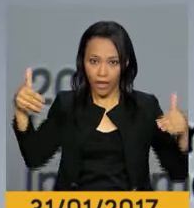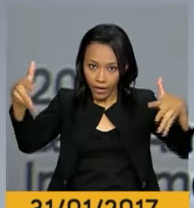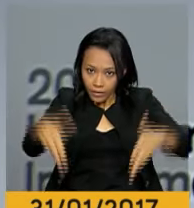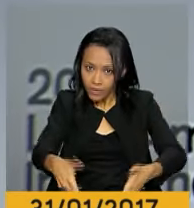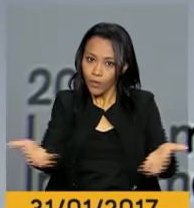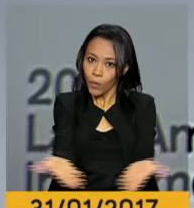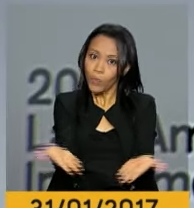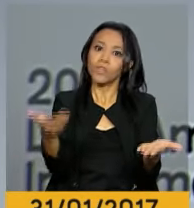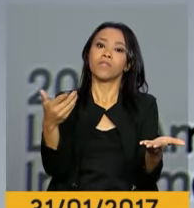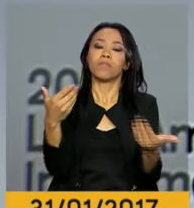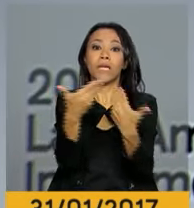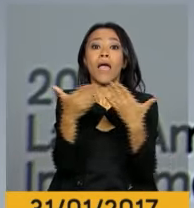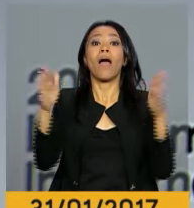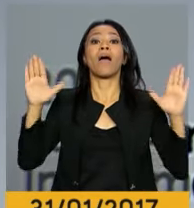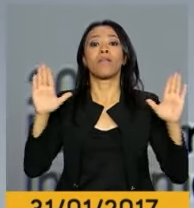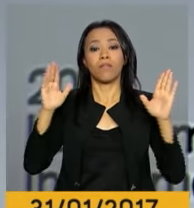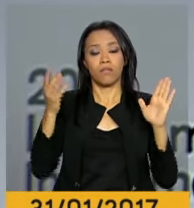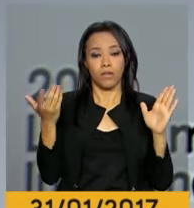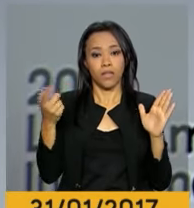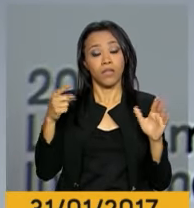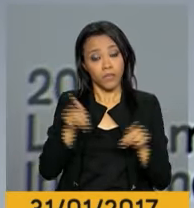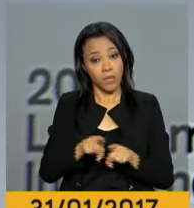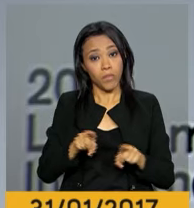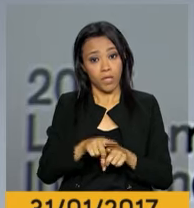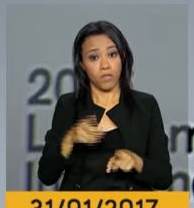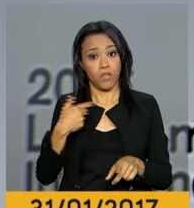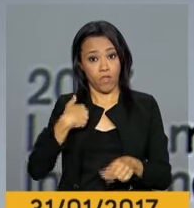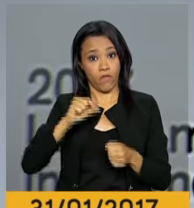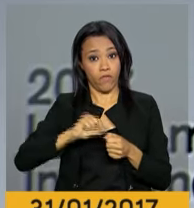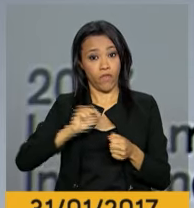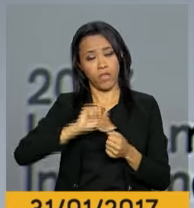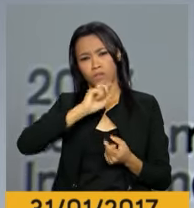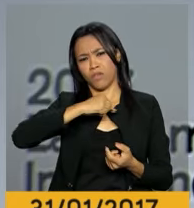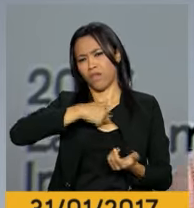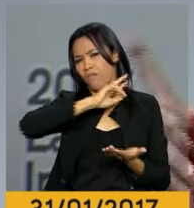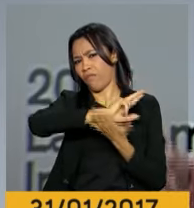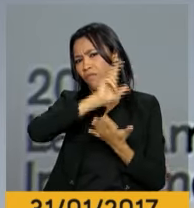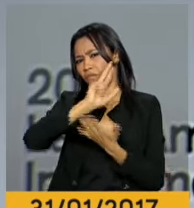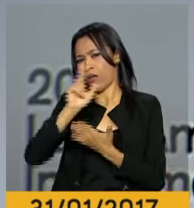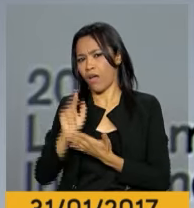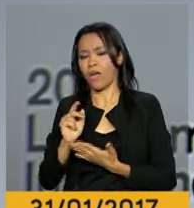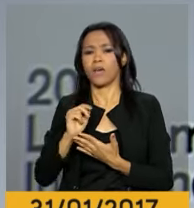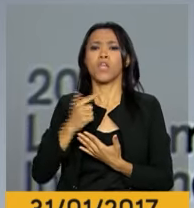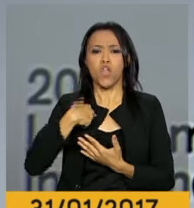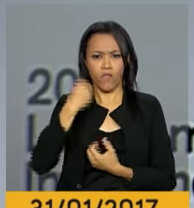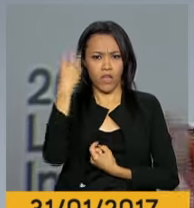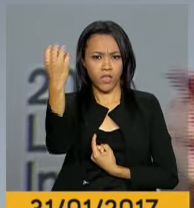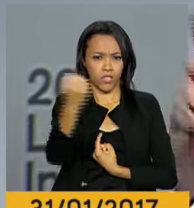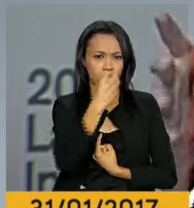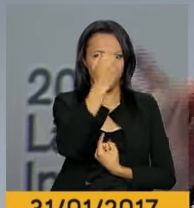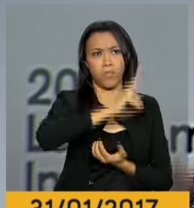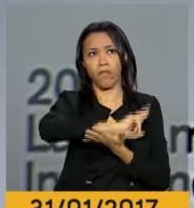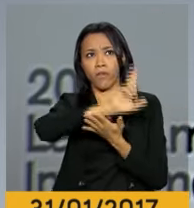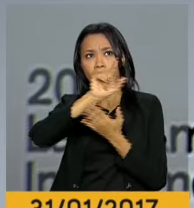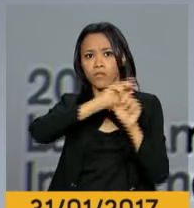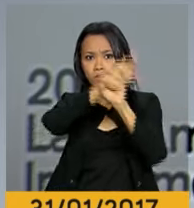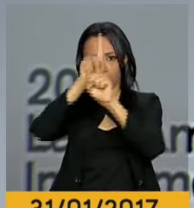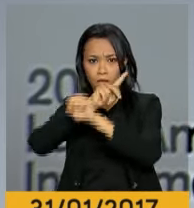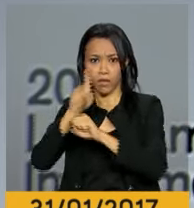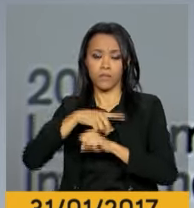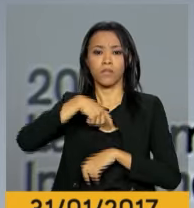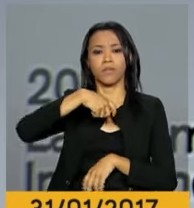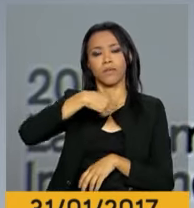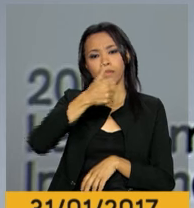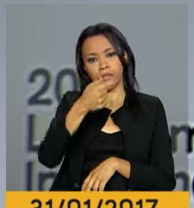tenho feito também Dr Zé Olímpio isso eh em vários países fiz várias viagens internacionais ao longo desse 6 se